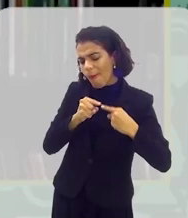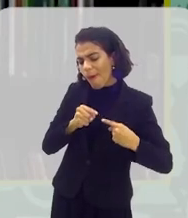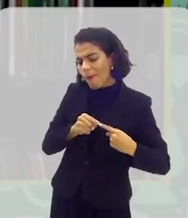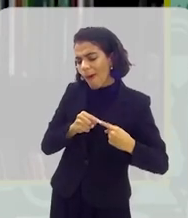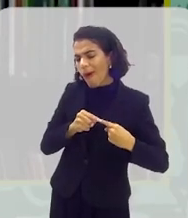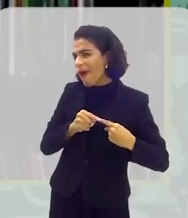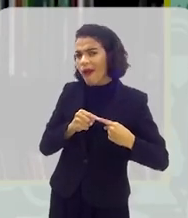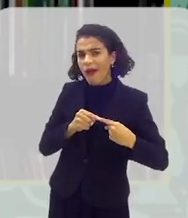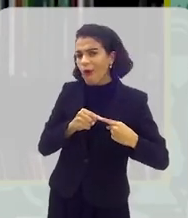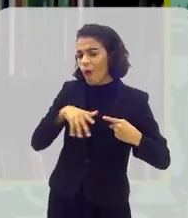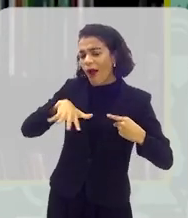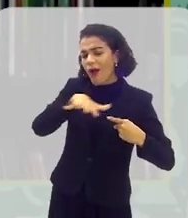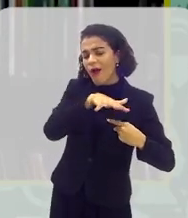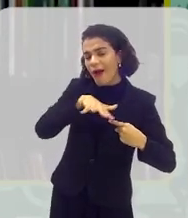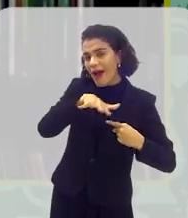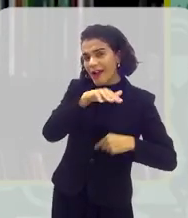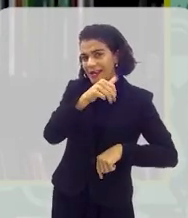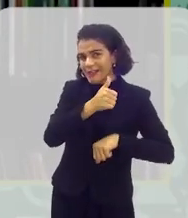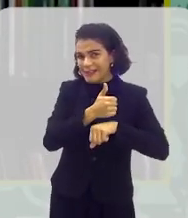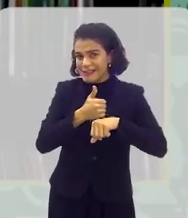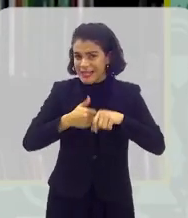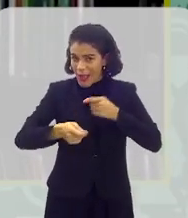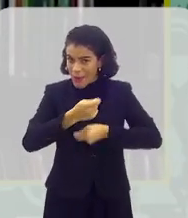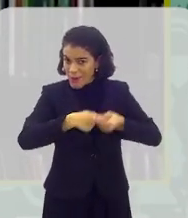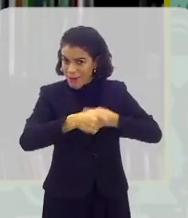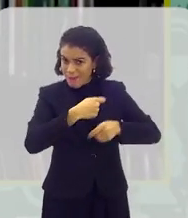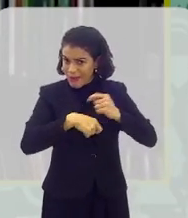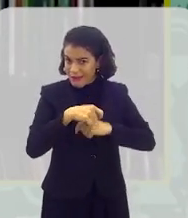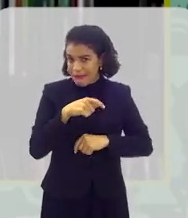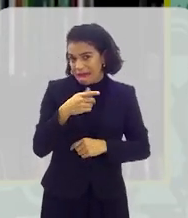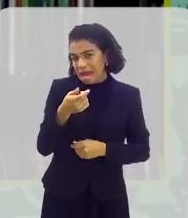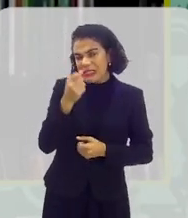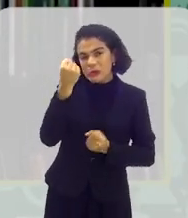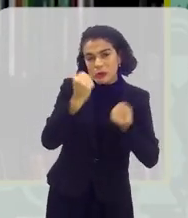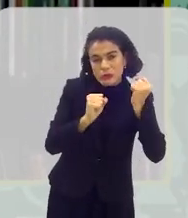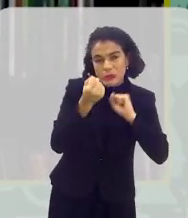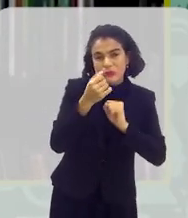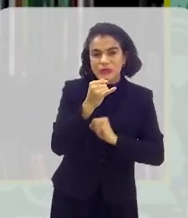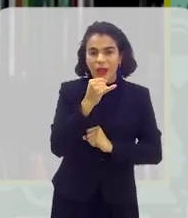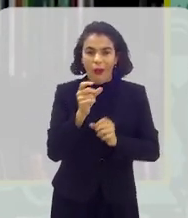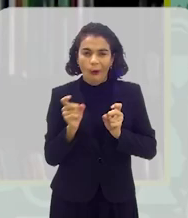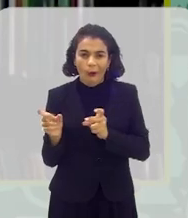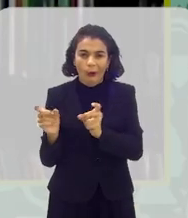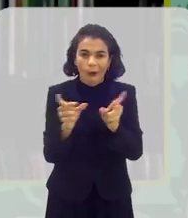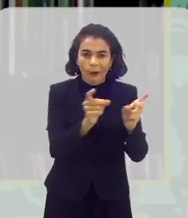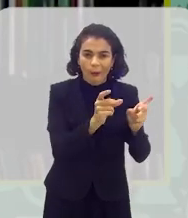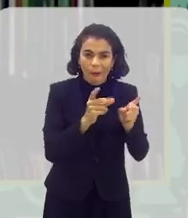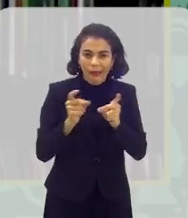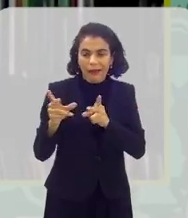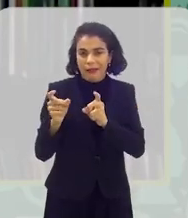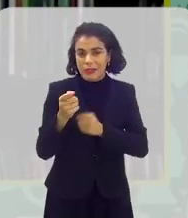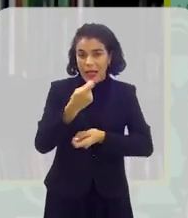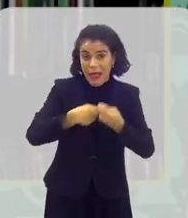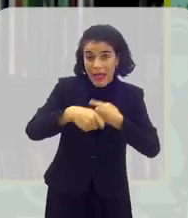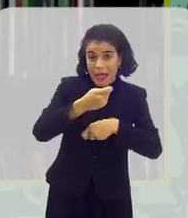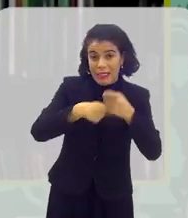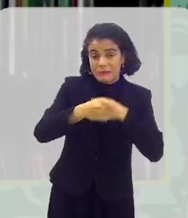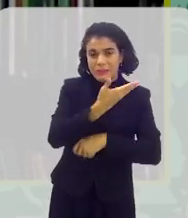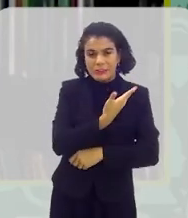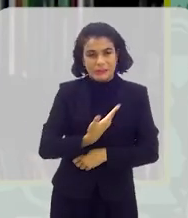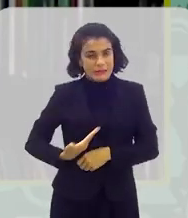desse candidato você é mais voltado para qual segmento da economia Então seja uma indústria um comércio